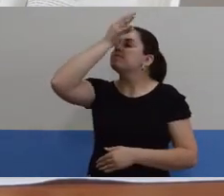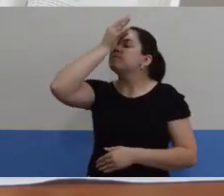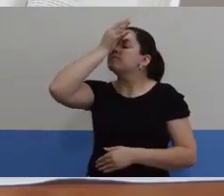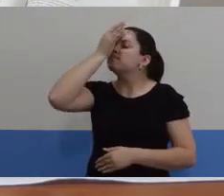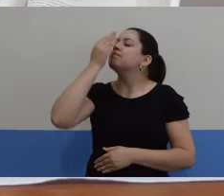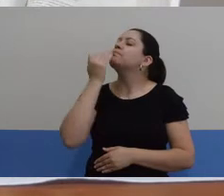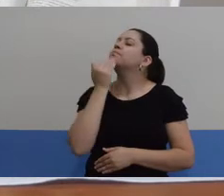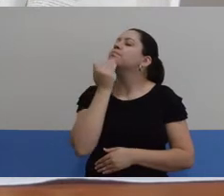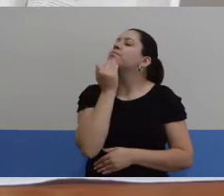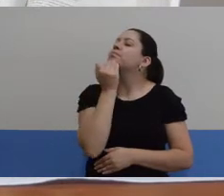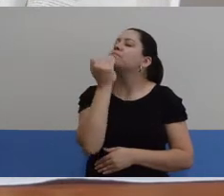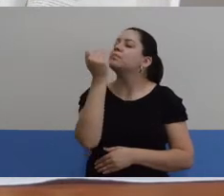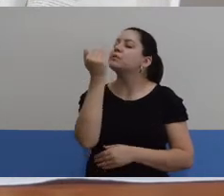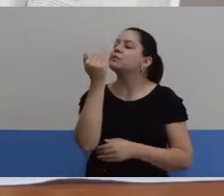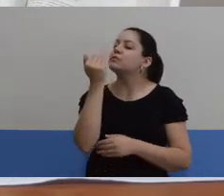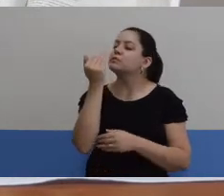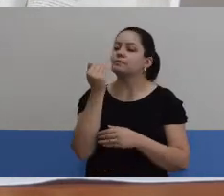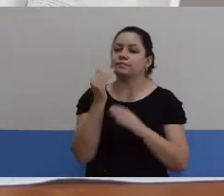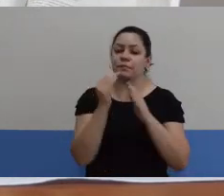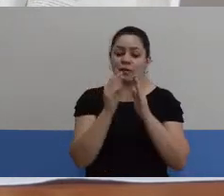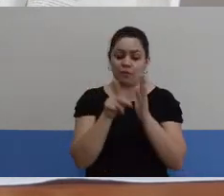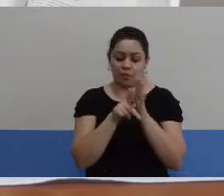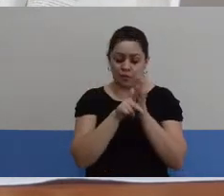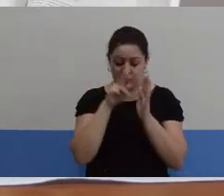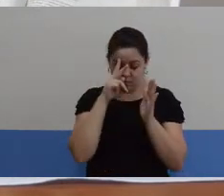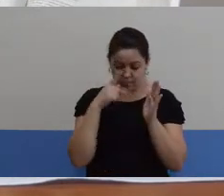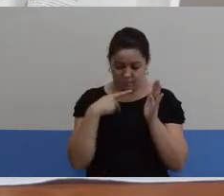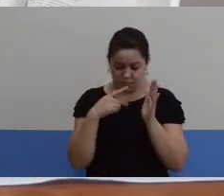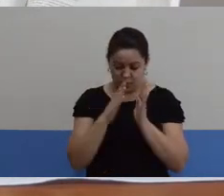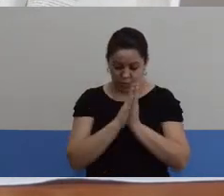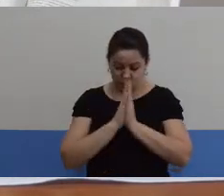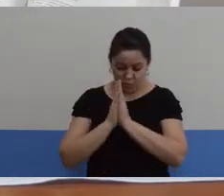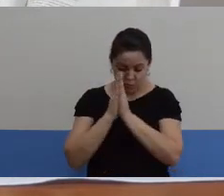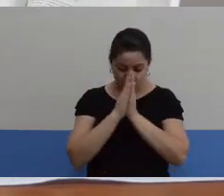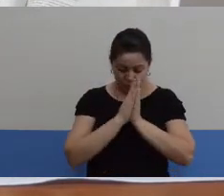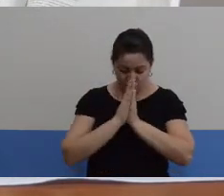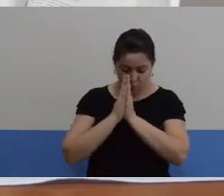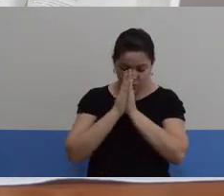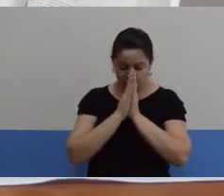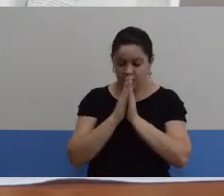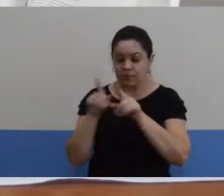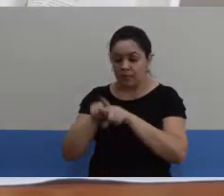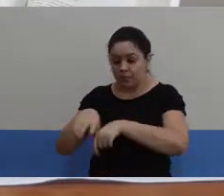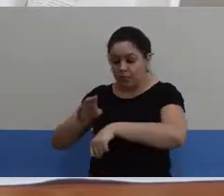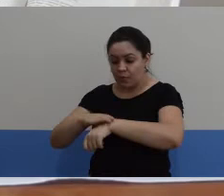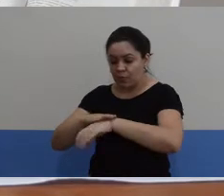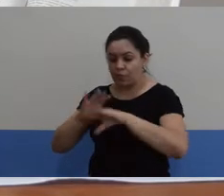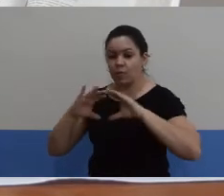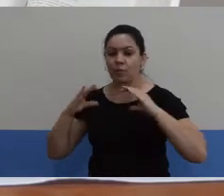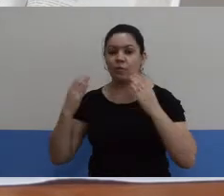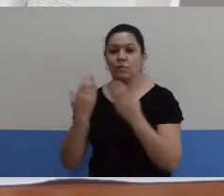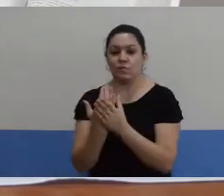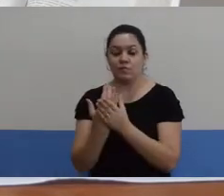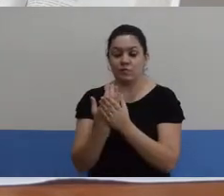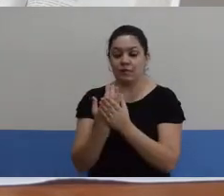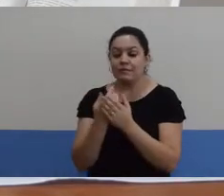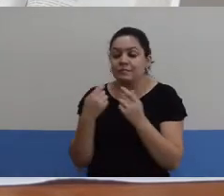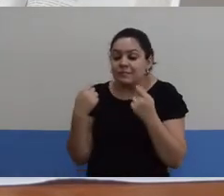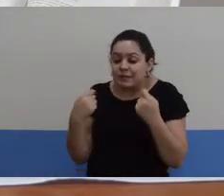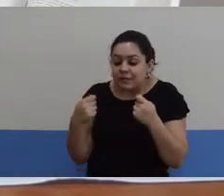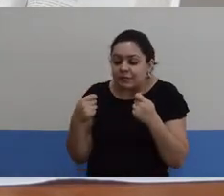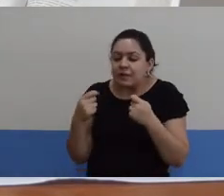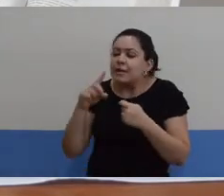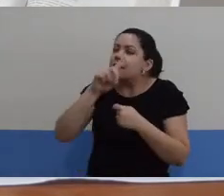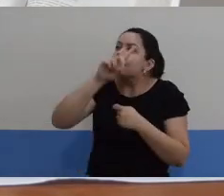Eu já devo, na minha oração pessoal e nos momentos da comunidade, já ir escutando o que